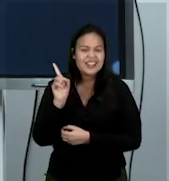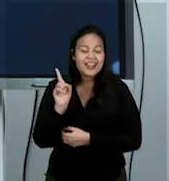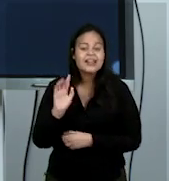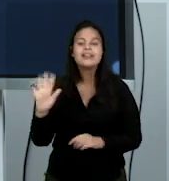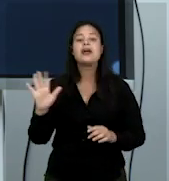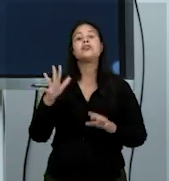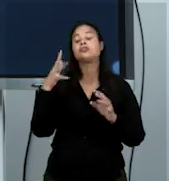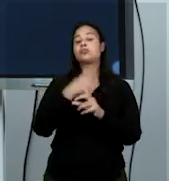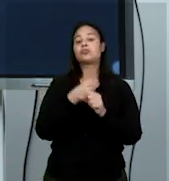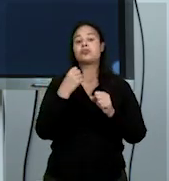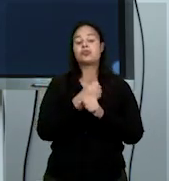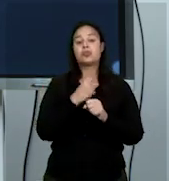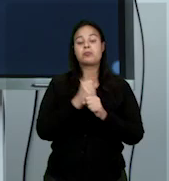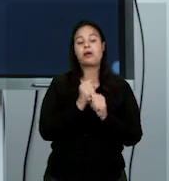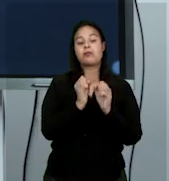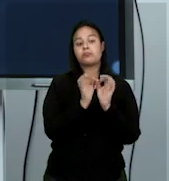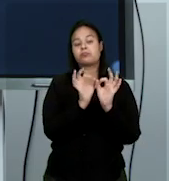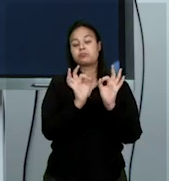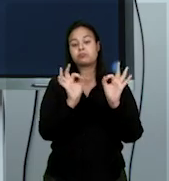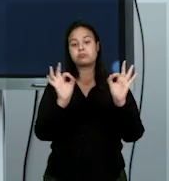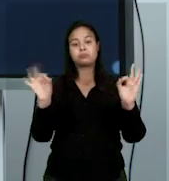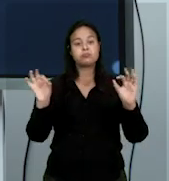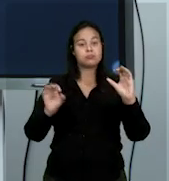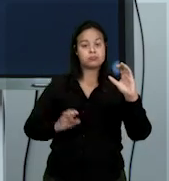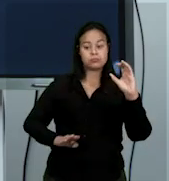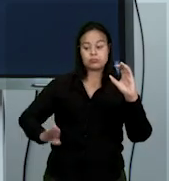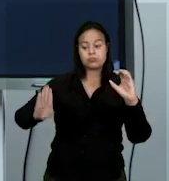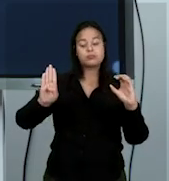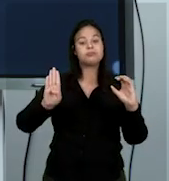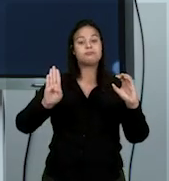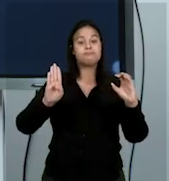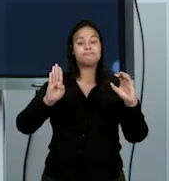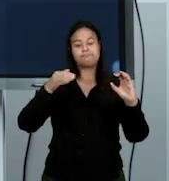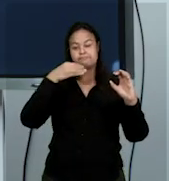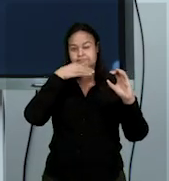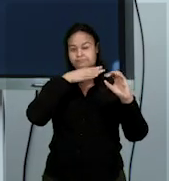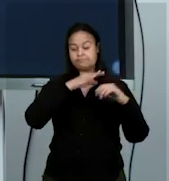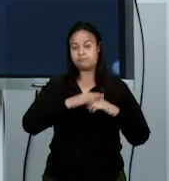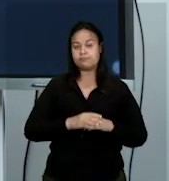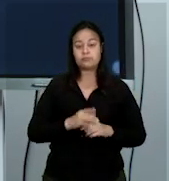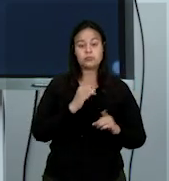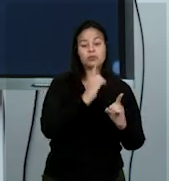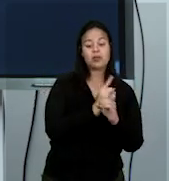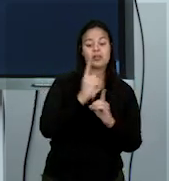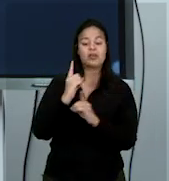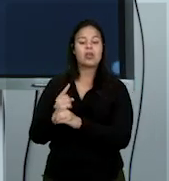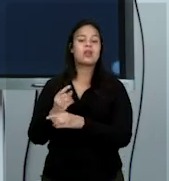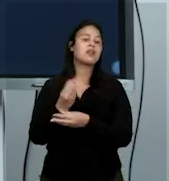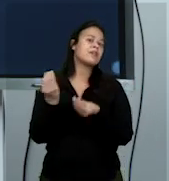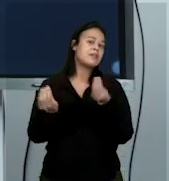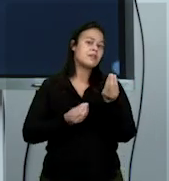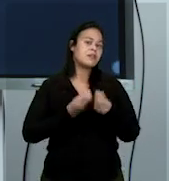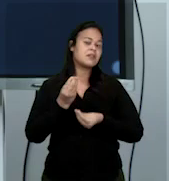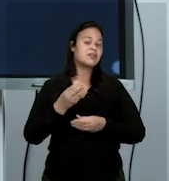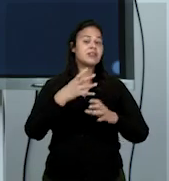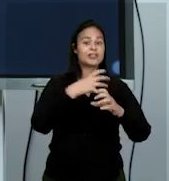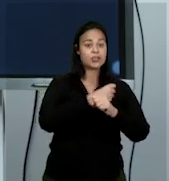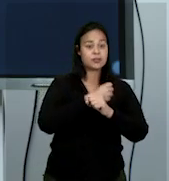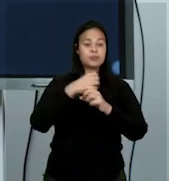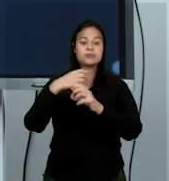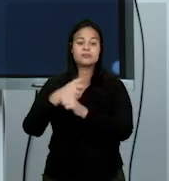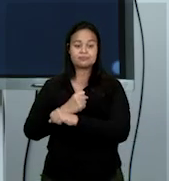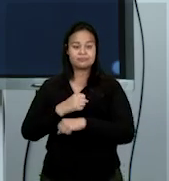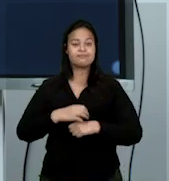você calcular o tamanho de B até C. E veja, como é que eu acho o tamanho de B até C? Somando, né,